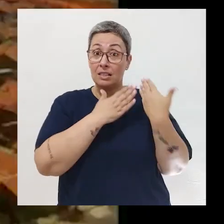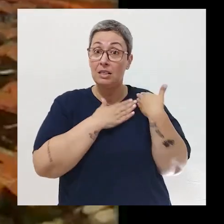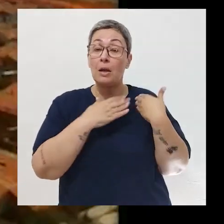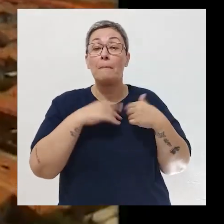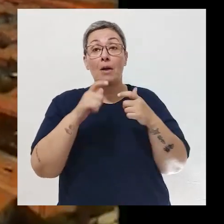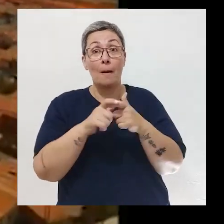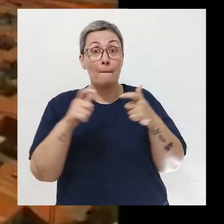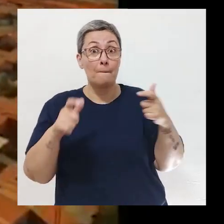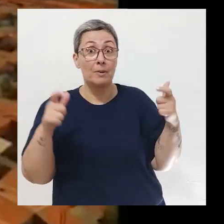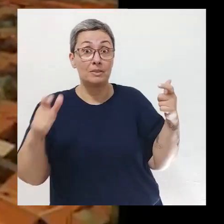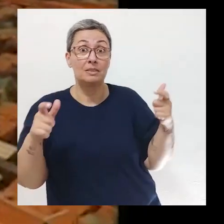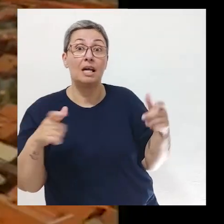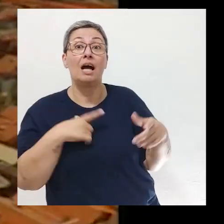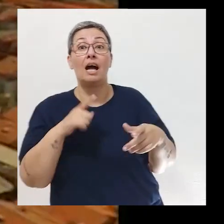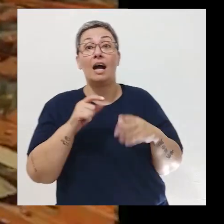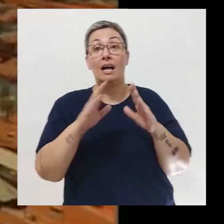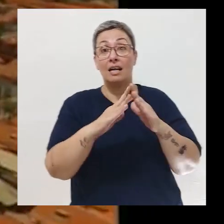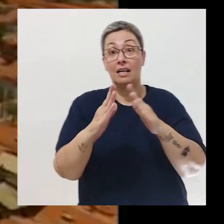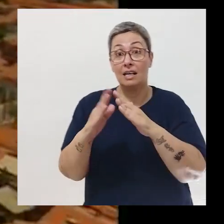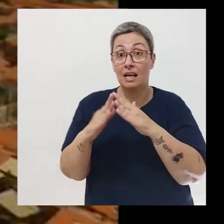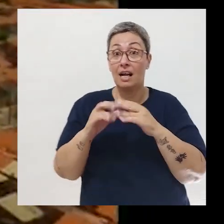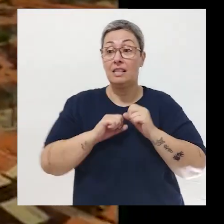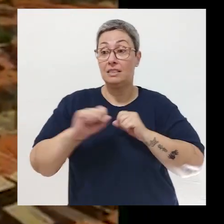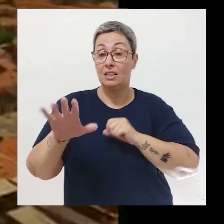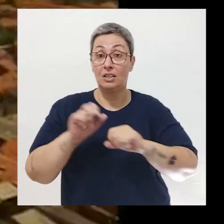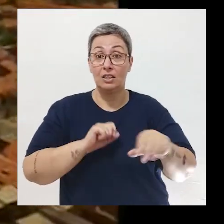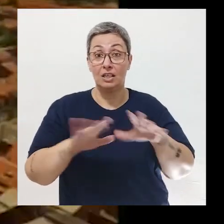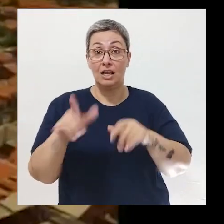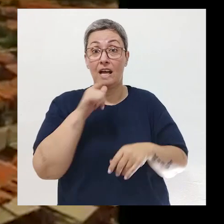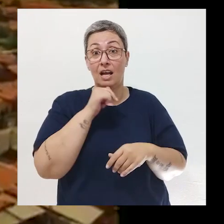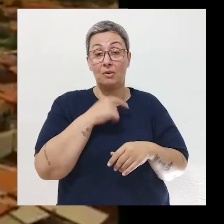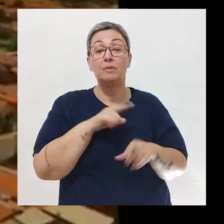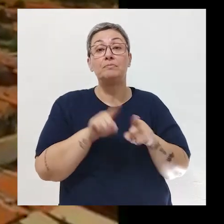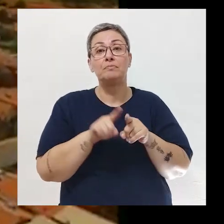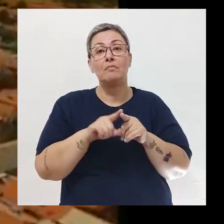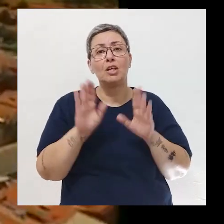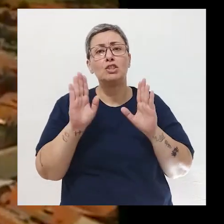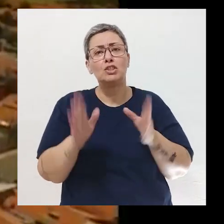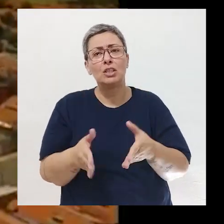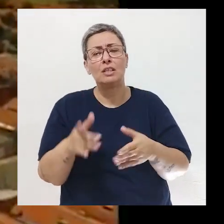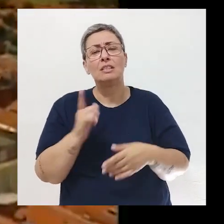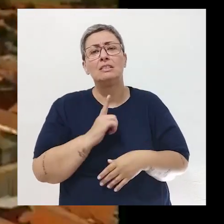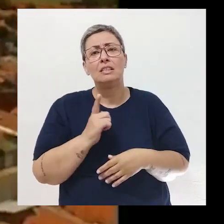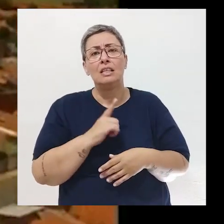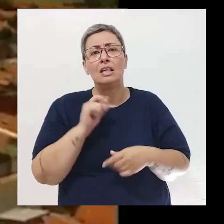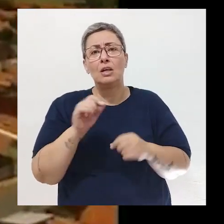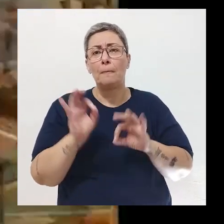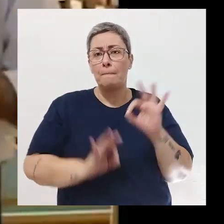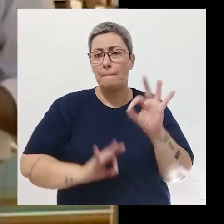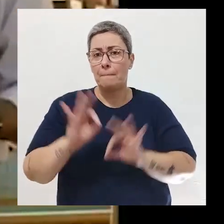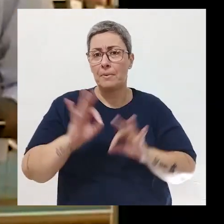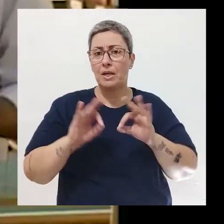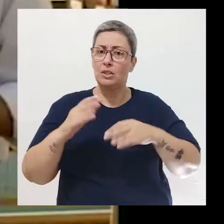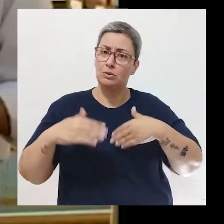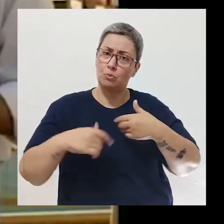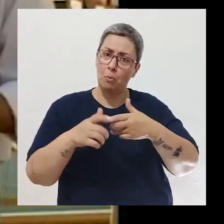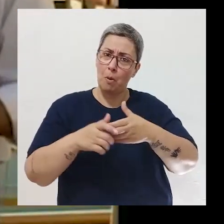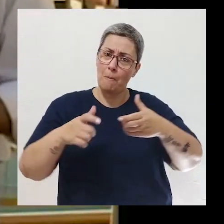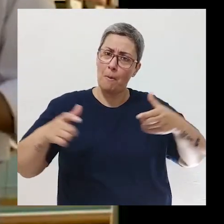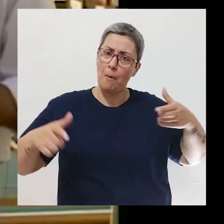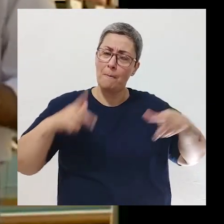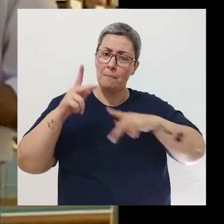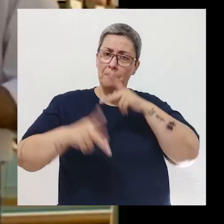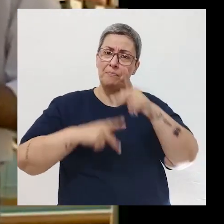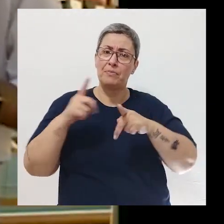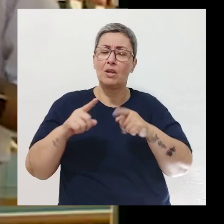serviço pretende aumentar a quantidade de casas abastecidas pelo rio. A gente já está preparado para o crescimento